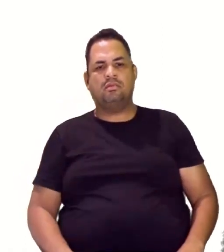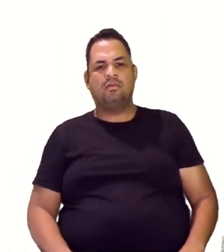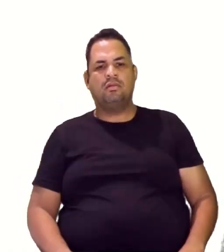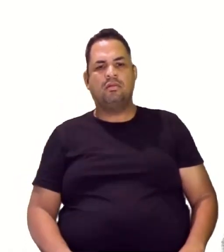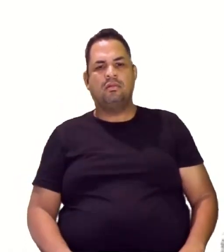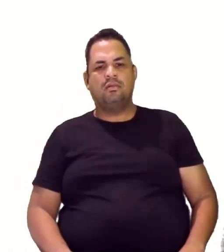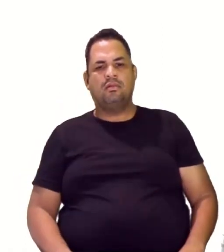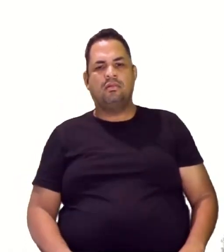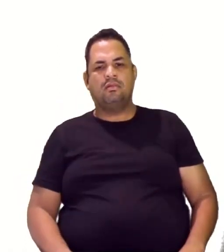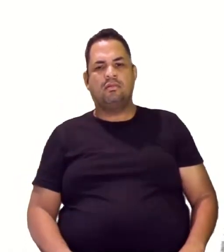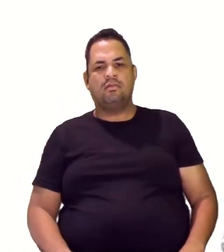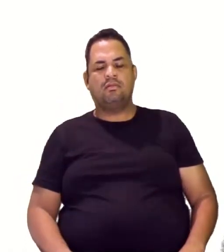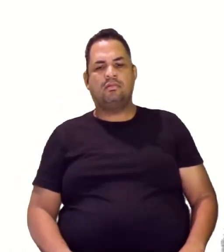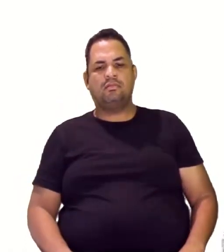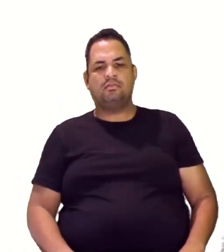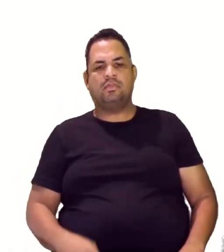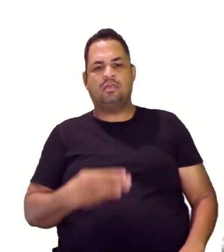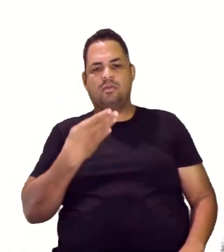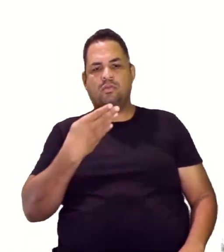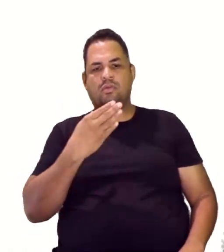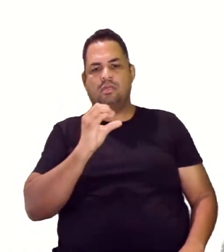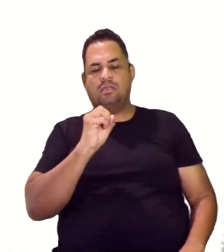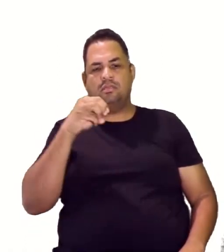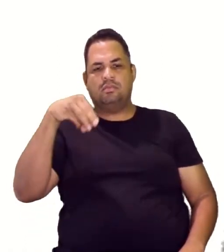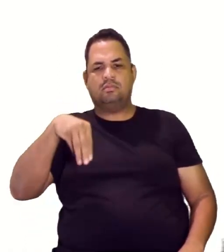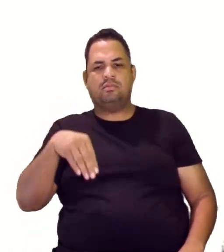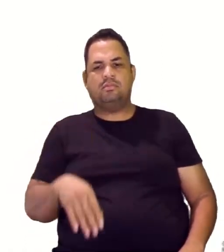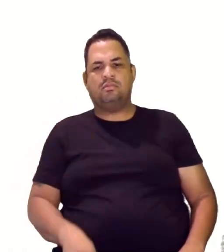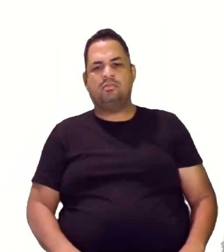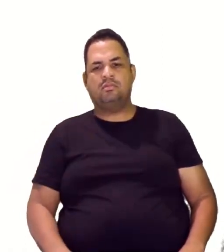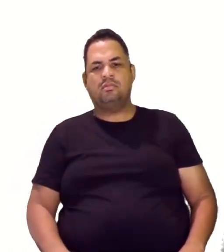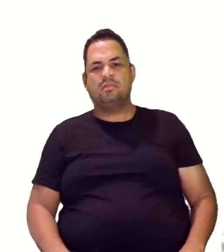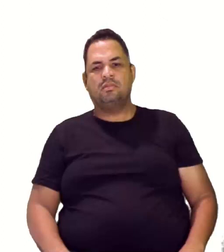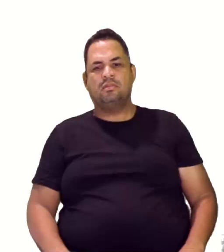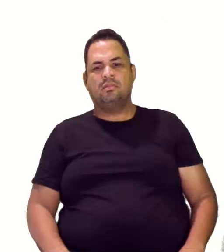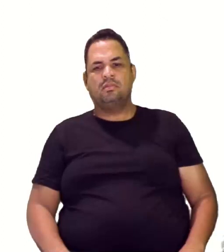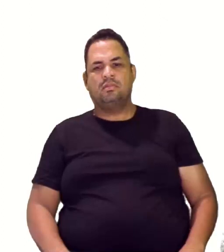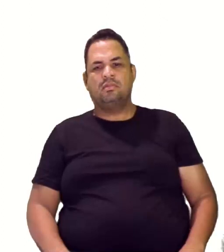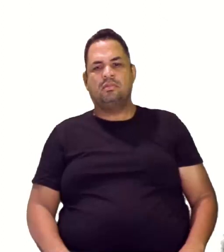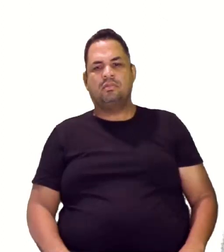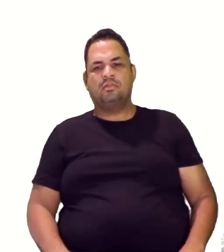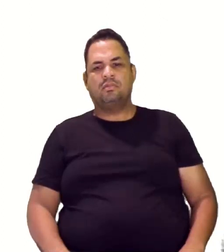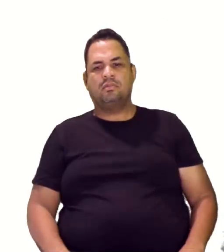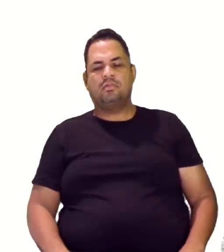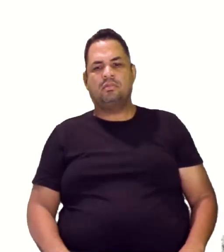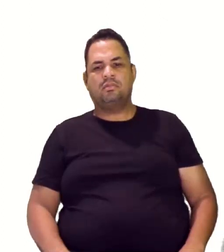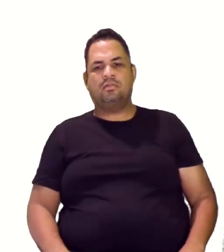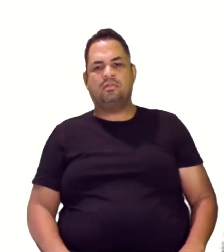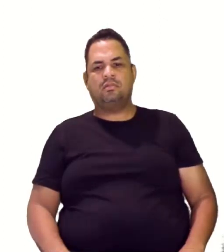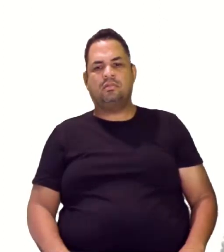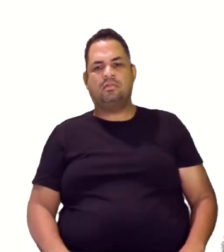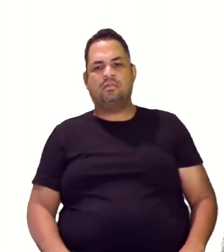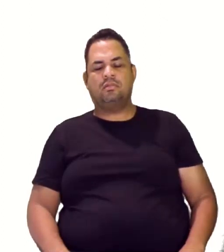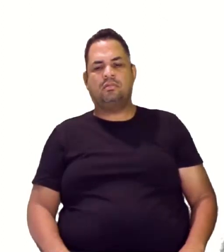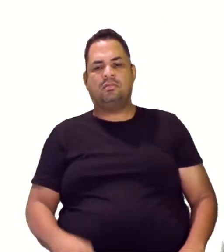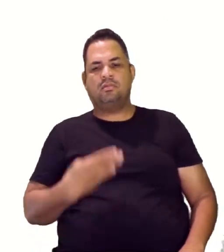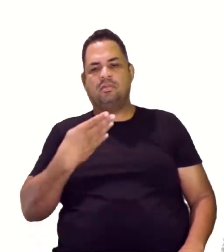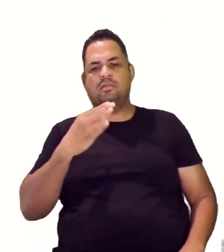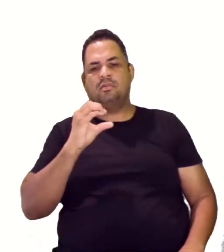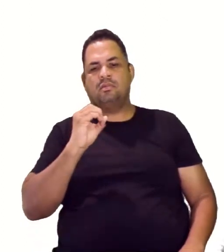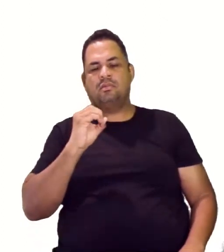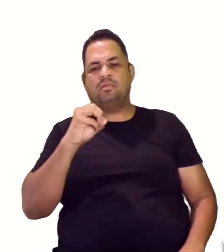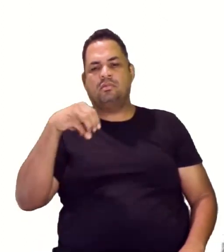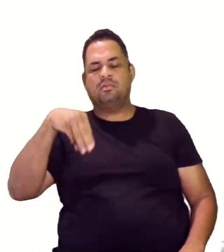essa daí. Aqui. Então tá a 40 metros. Então tá aqui o hotel. Tá aí. Né? 40 metros